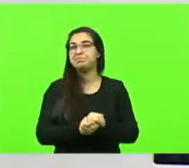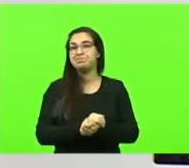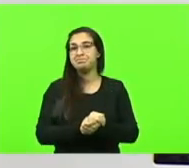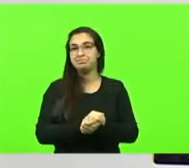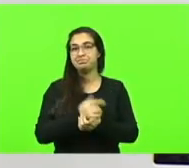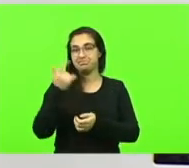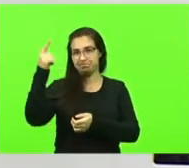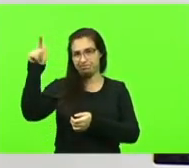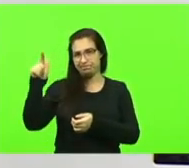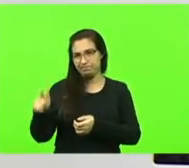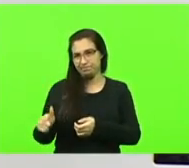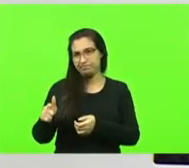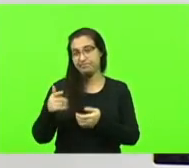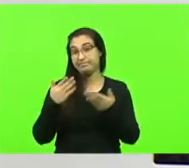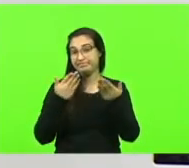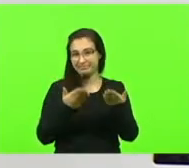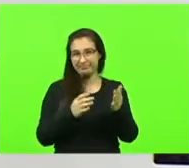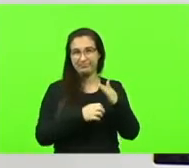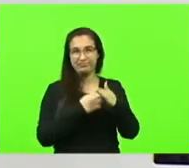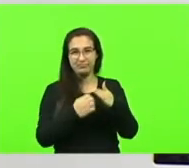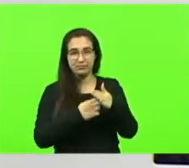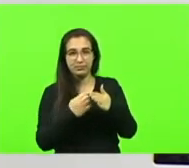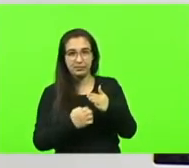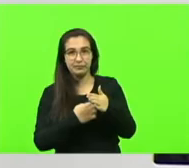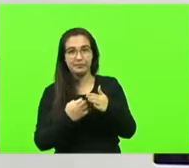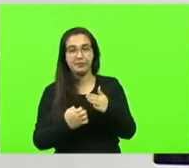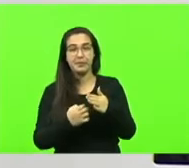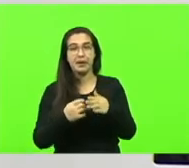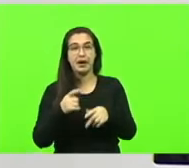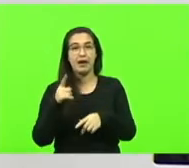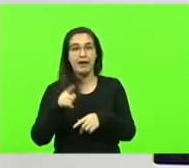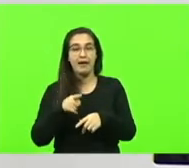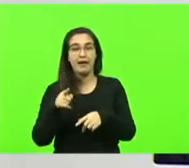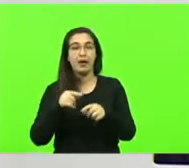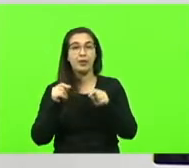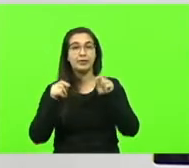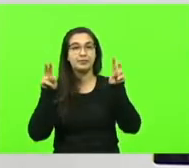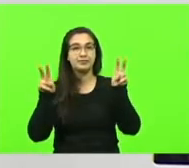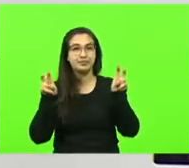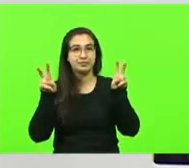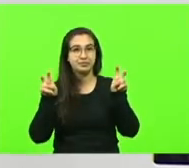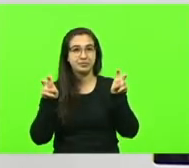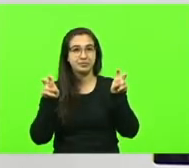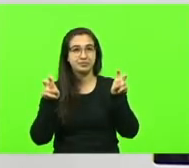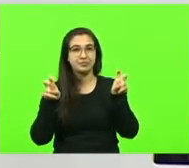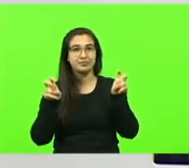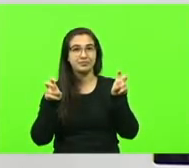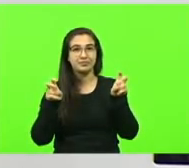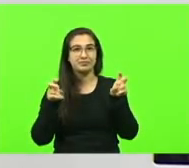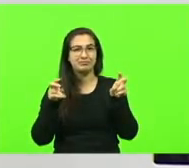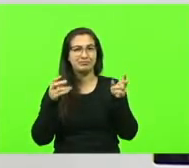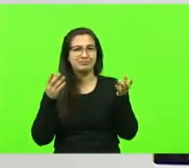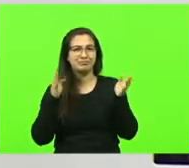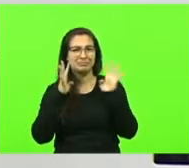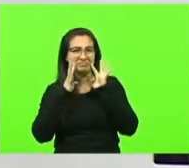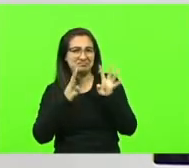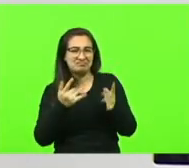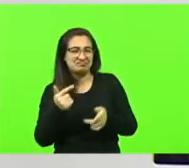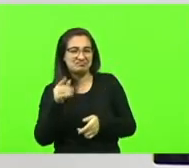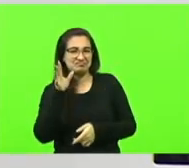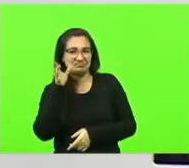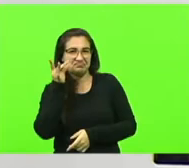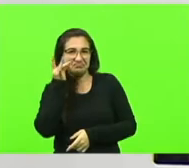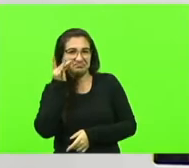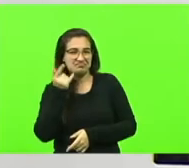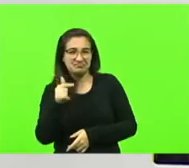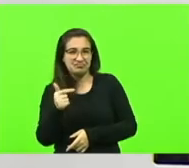outras, manifestou, abre aspas, desinteresse, fecha aspas,